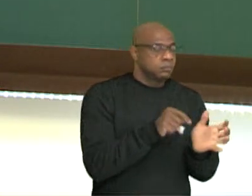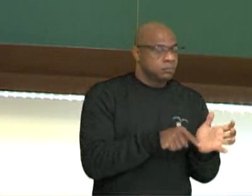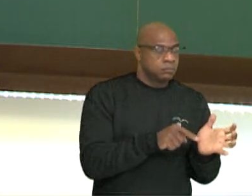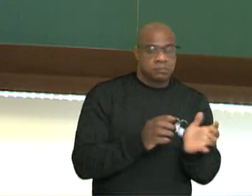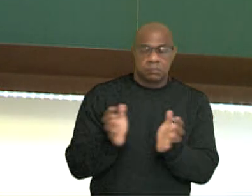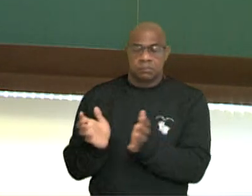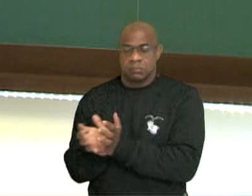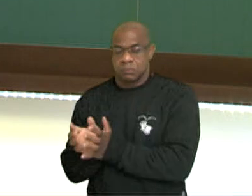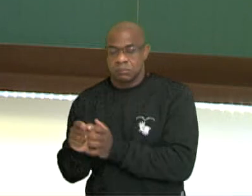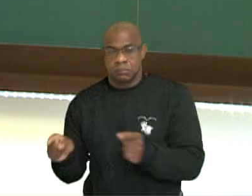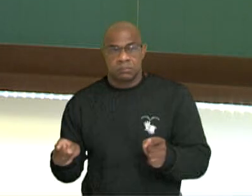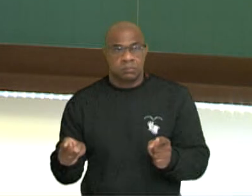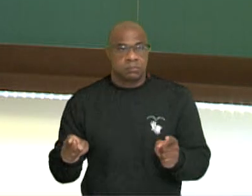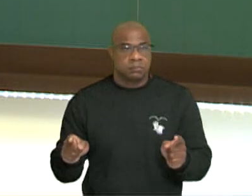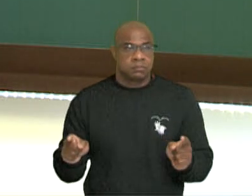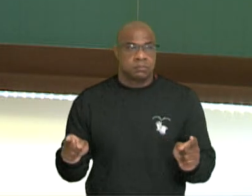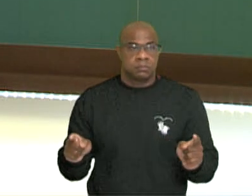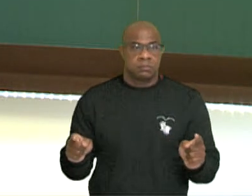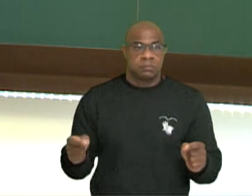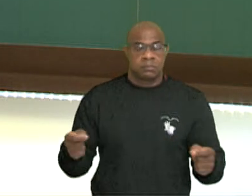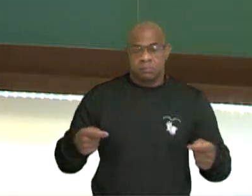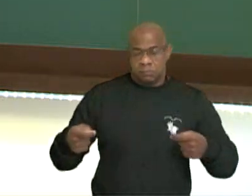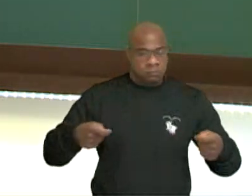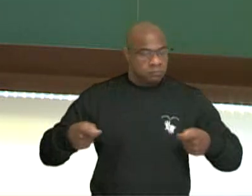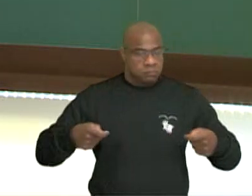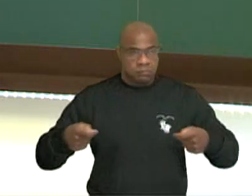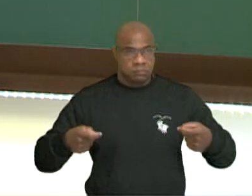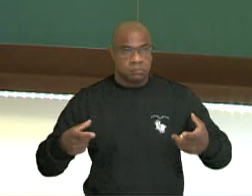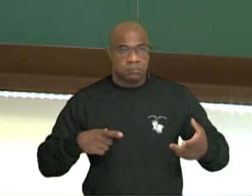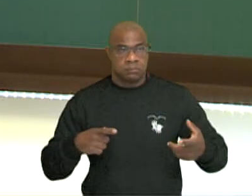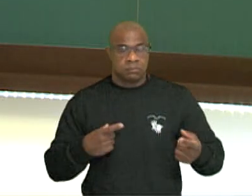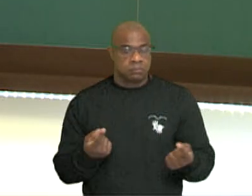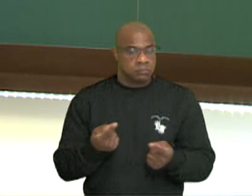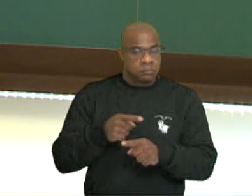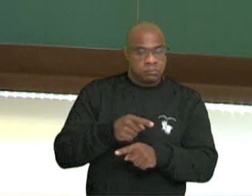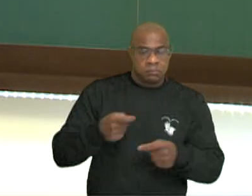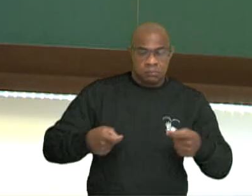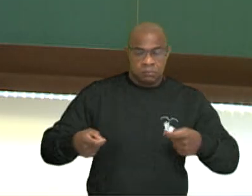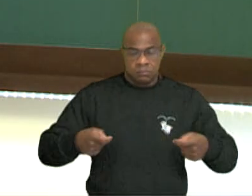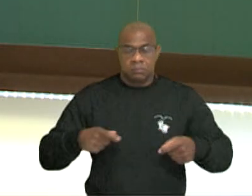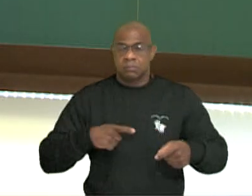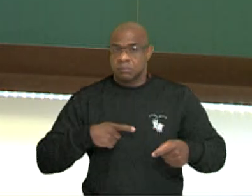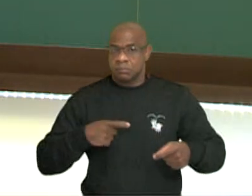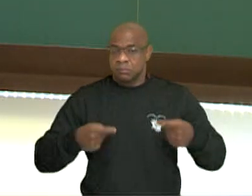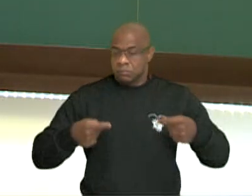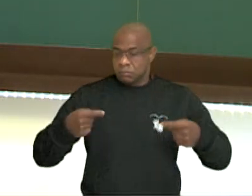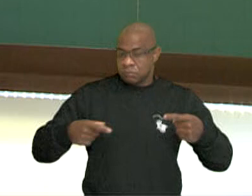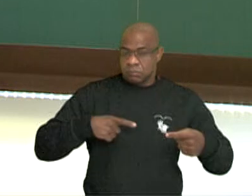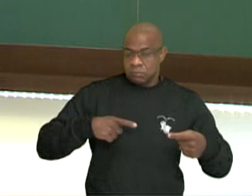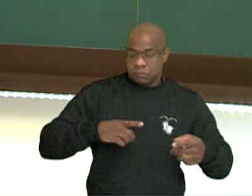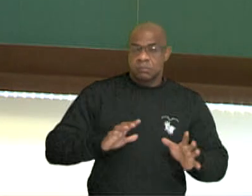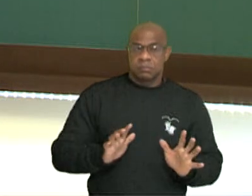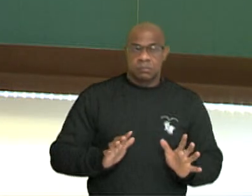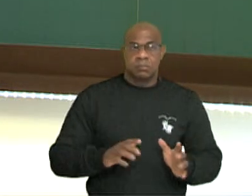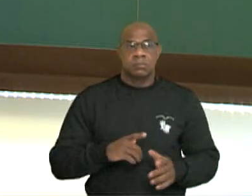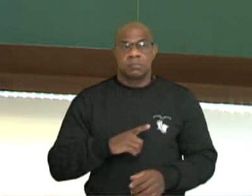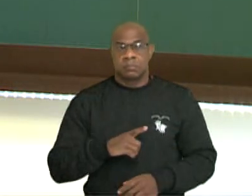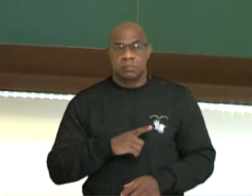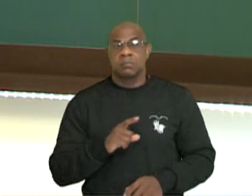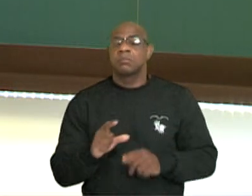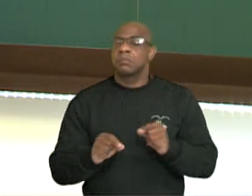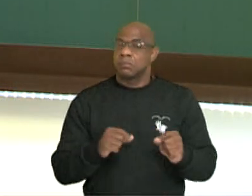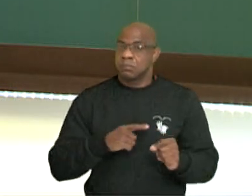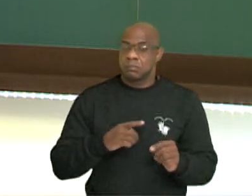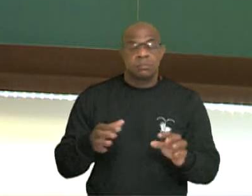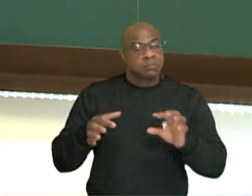tupiniquins se aliam com os aimorés, e eles fazem com essa aliança contra os tupinambás. Só para vocês entenderem, né? Havia então também